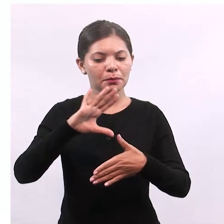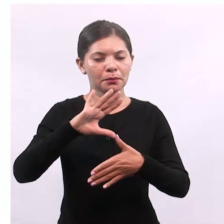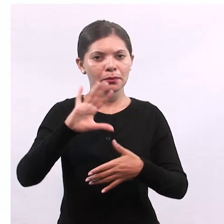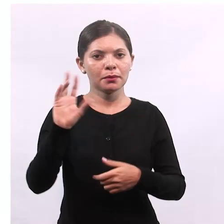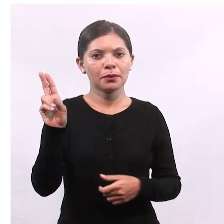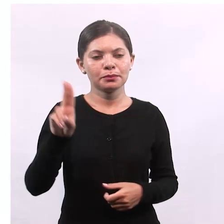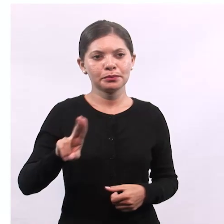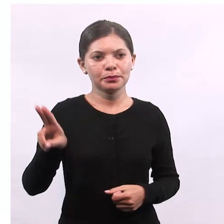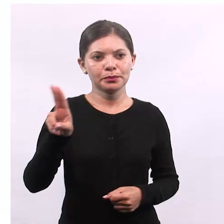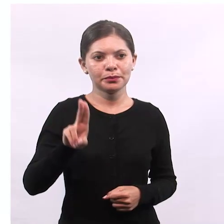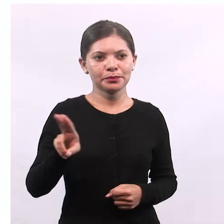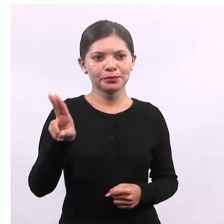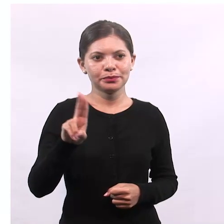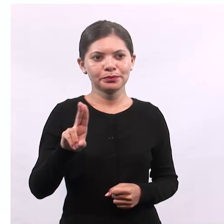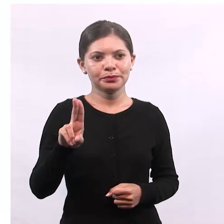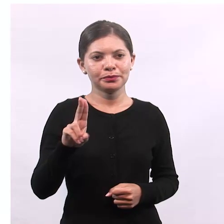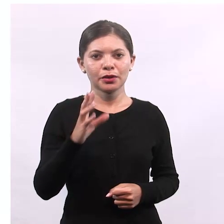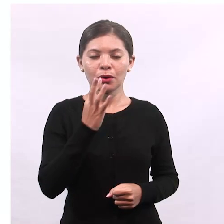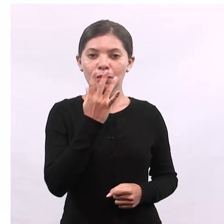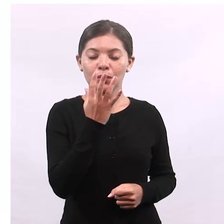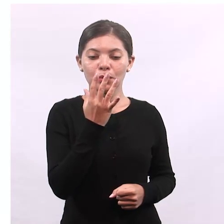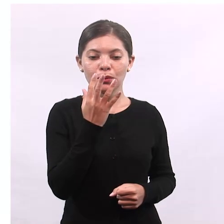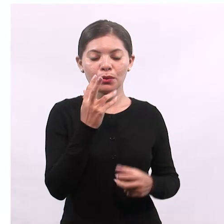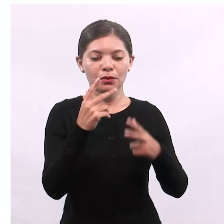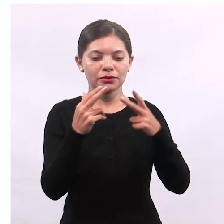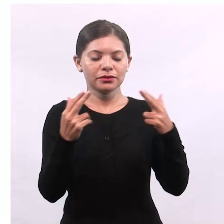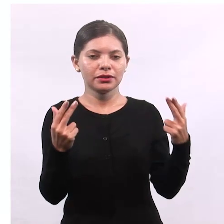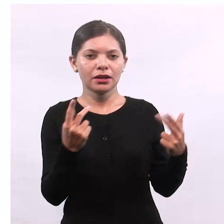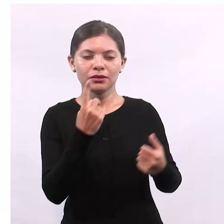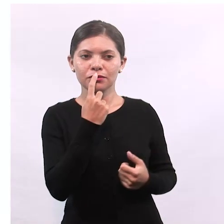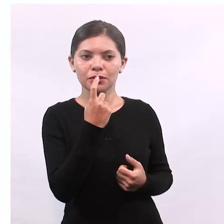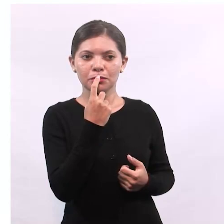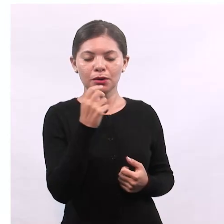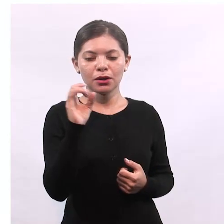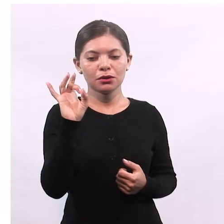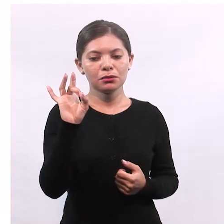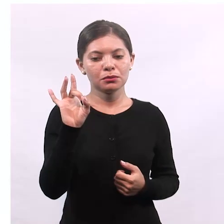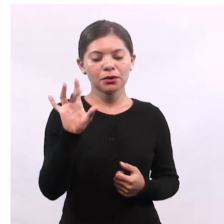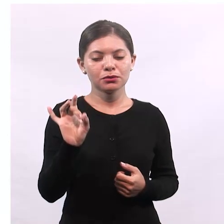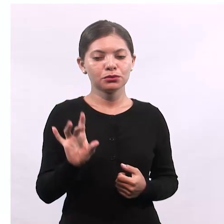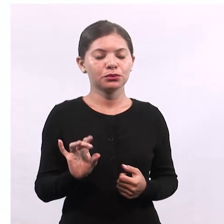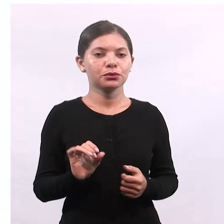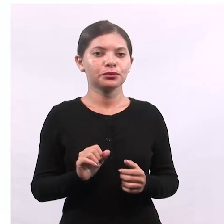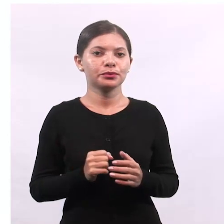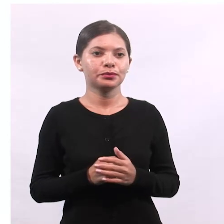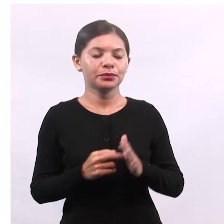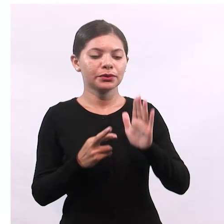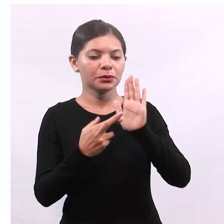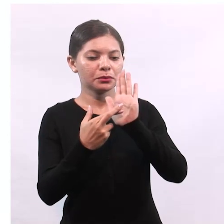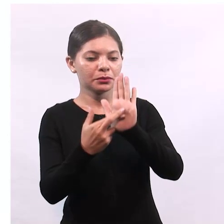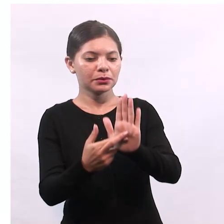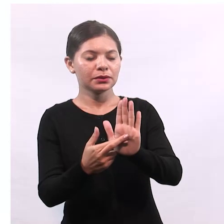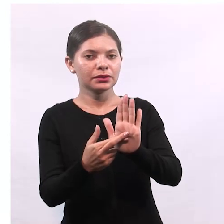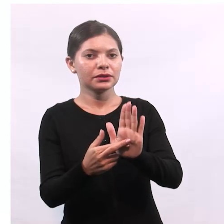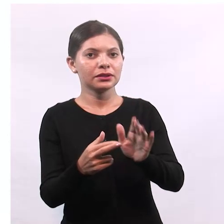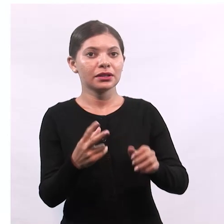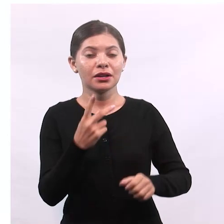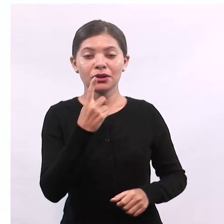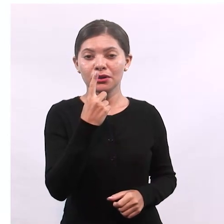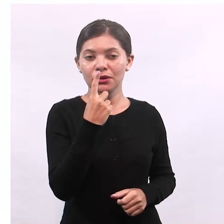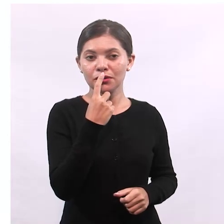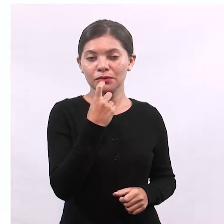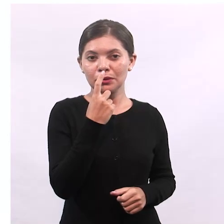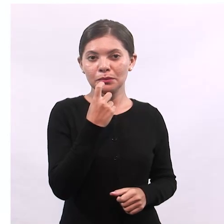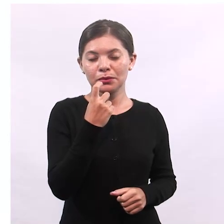grama a gente usa um mapa de calor com cores às vezes variando de vermelho para azul é representando então vermelho